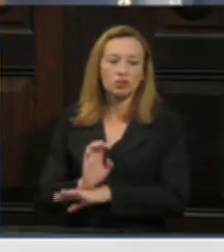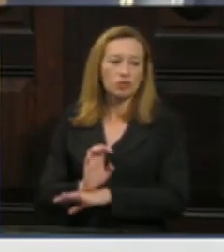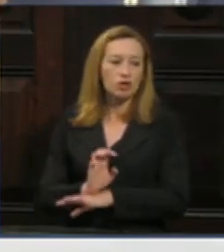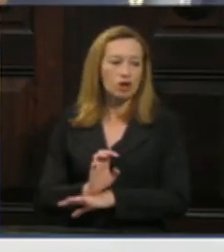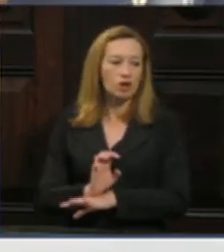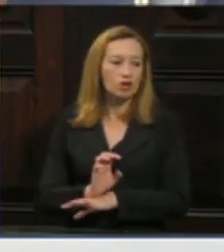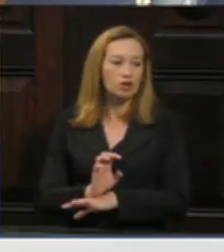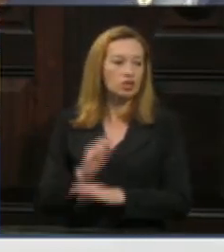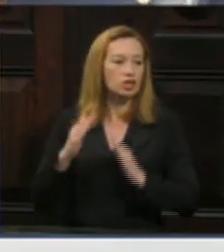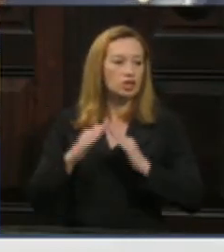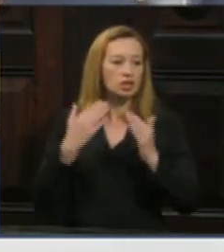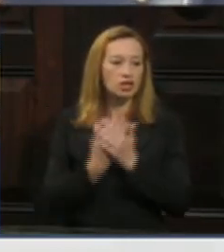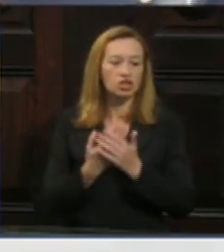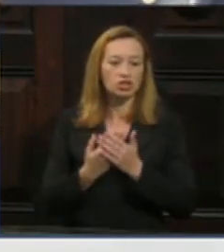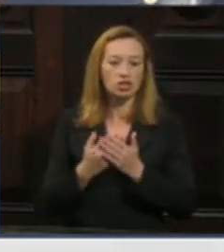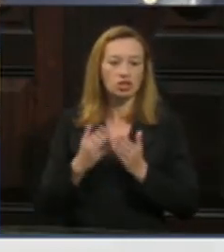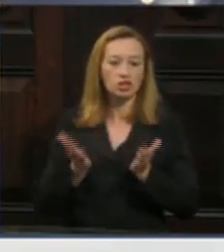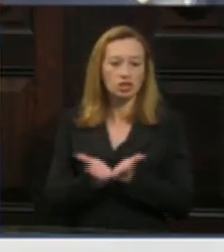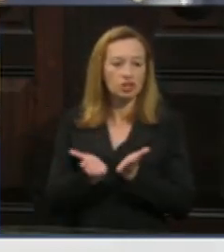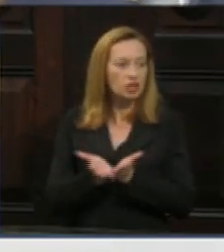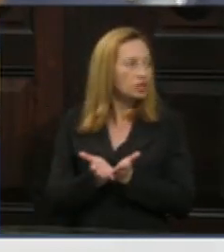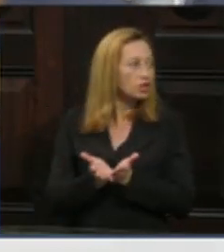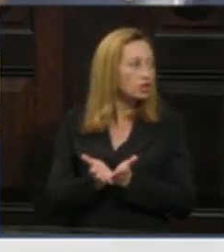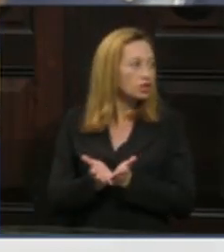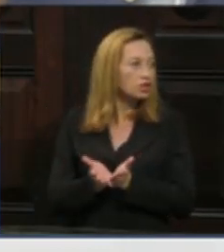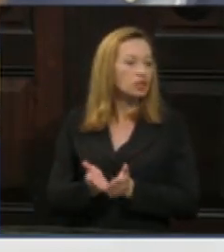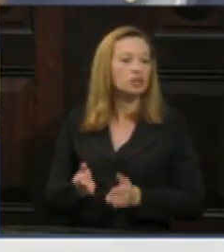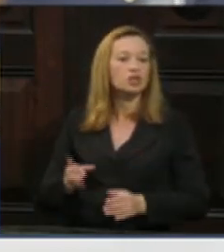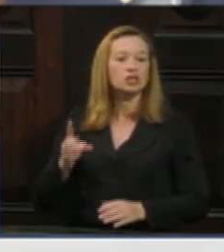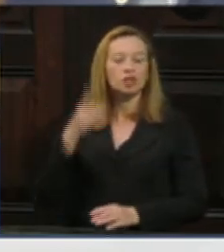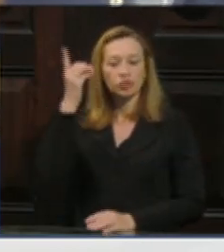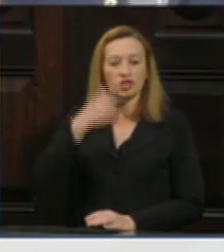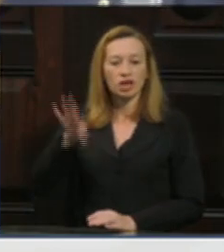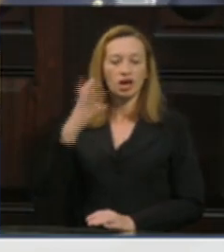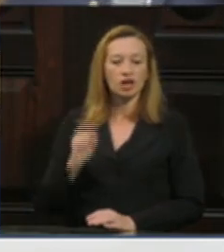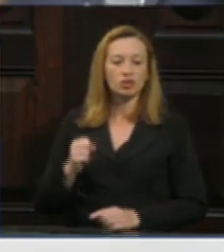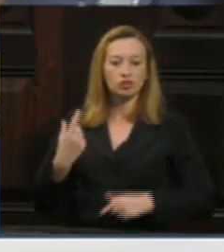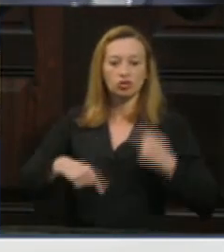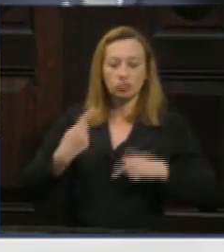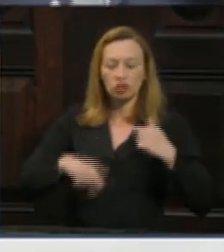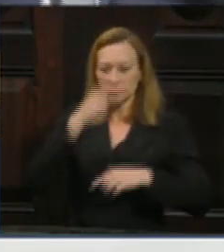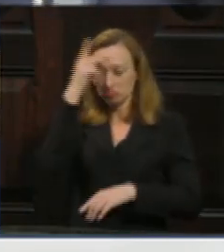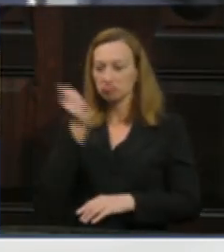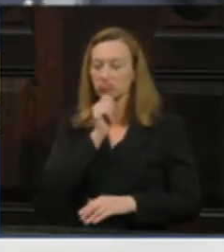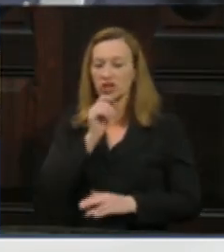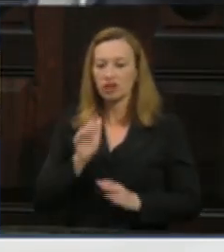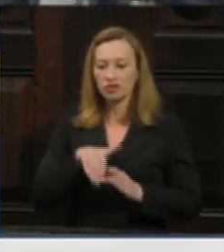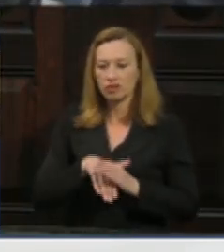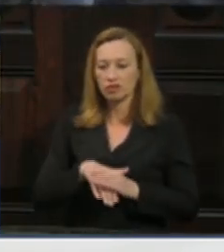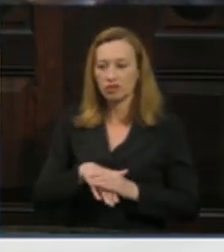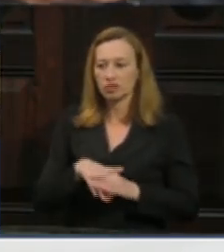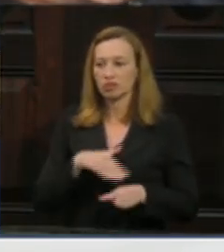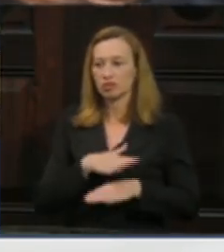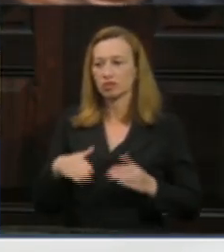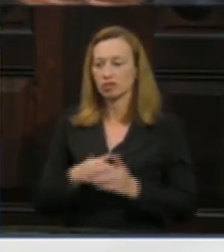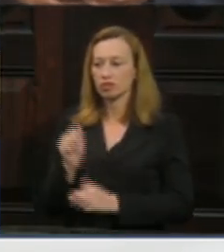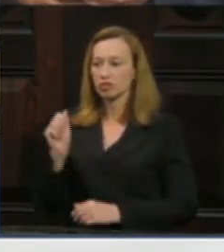preciso corrigir. Queria pedir a retirada desse projeto de pauta, por favor. PL 2225/2016, retirada a pedido do